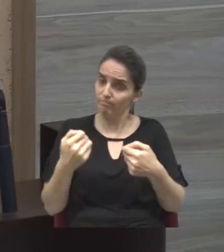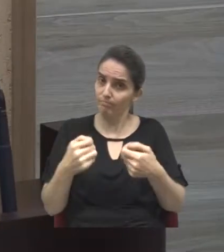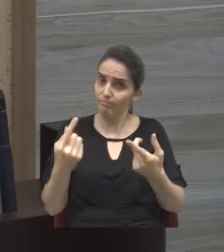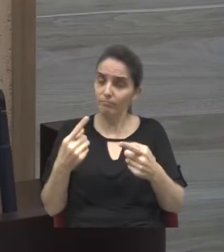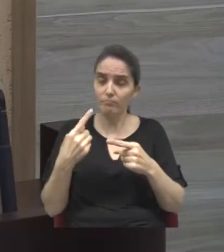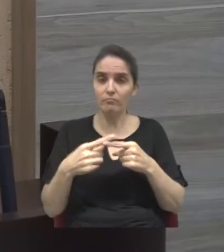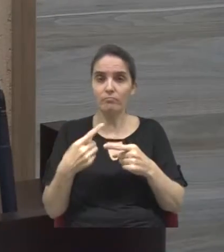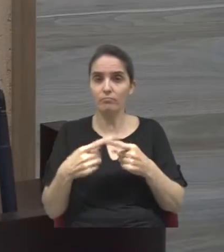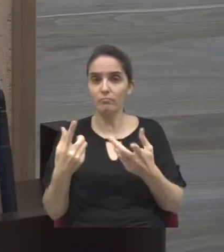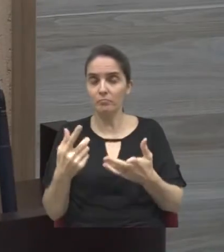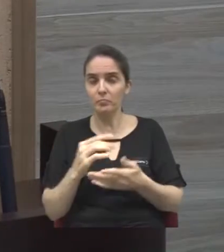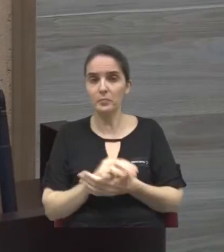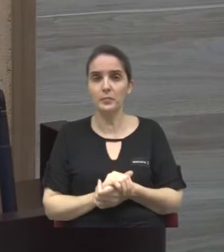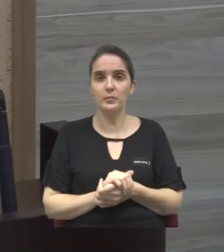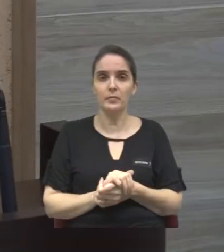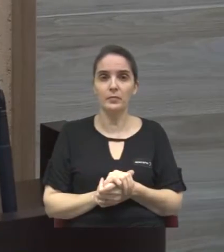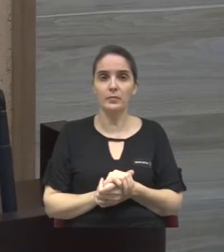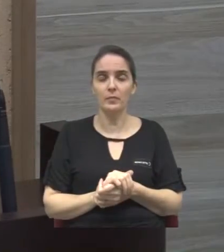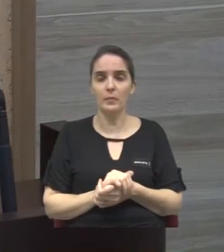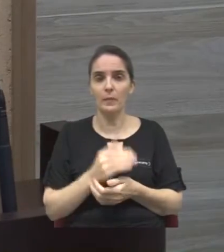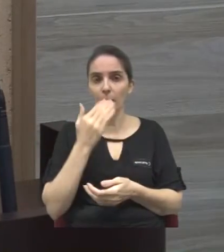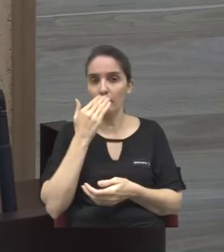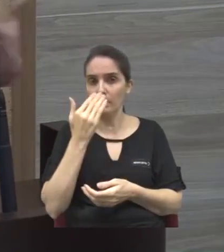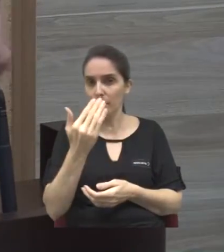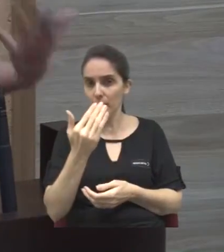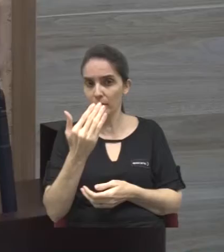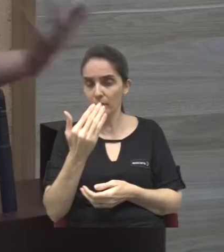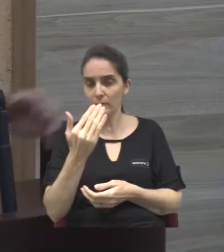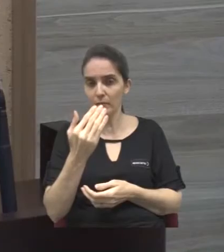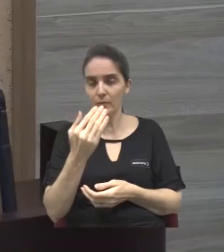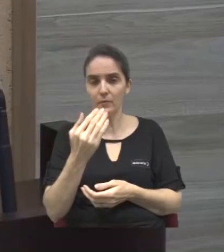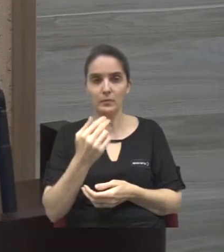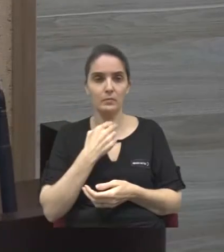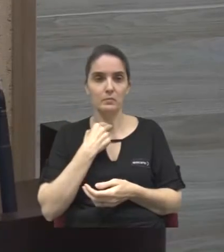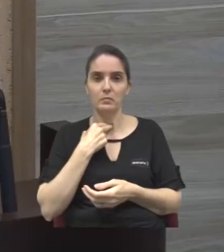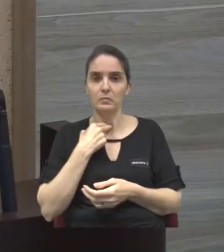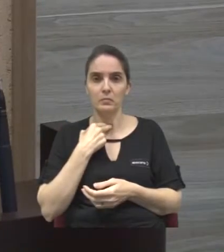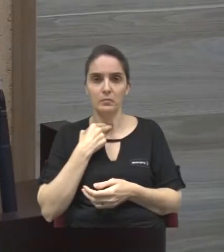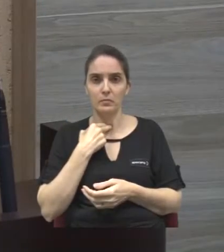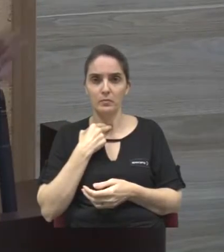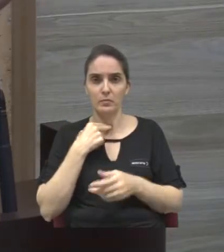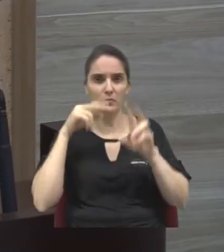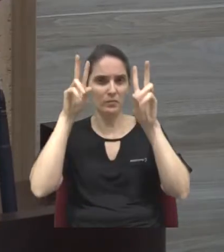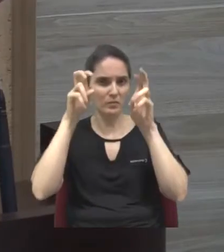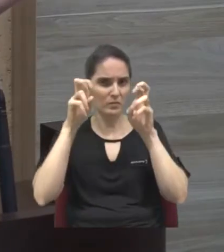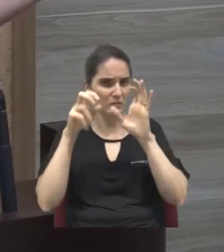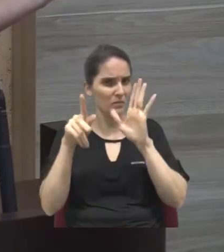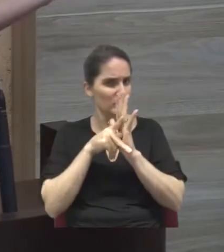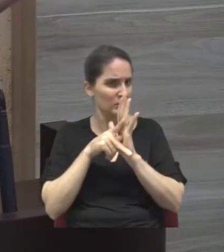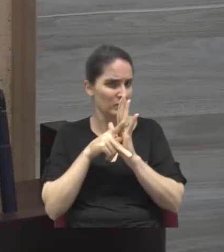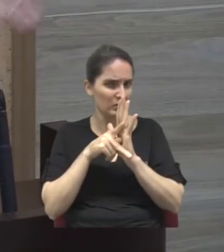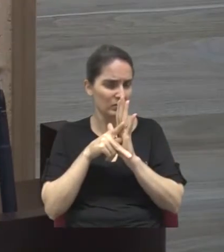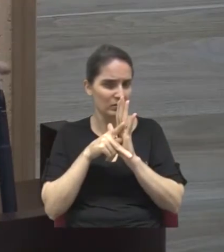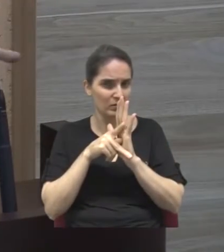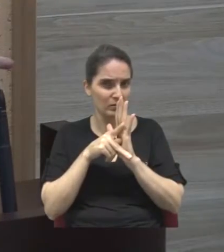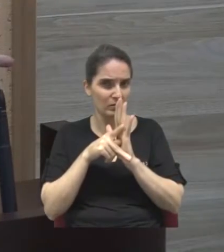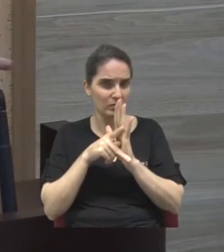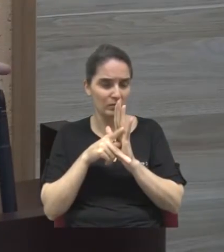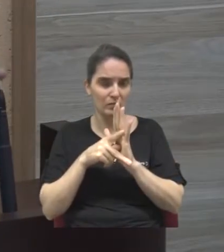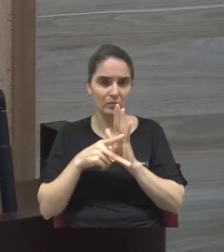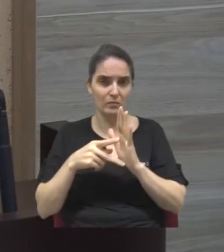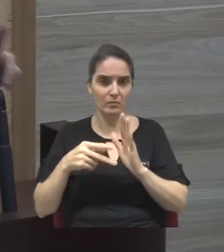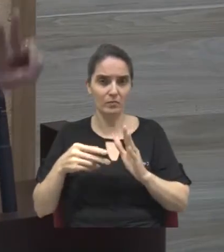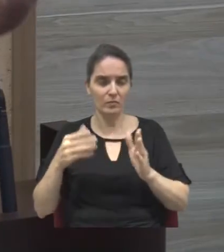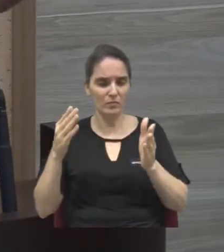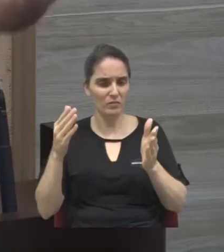que questão de ordem não é para se falar assuntos parlamentares, se inaugurou este